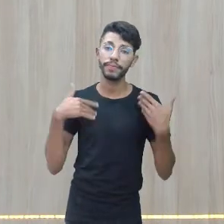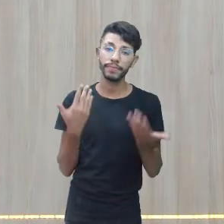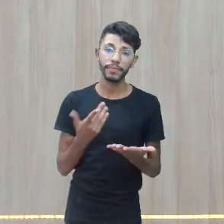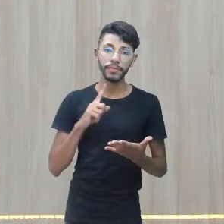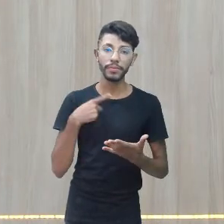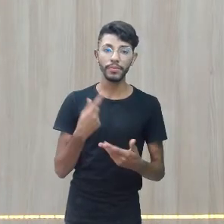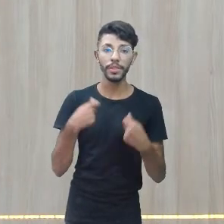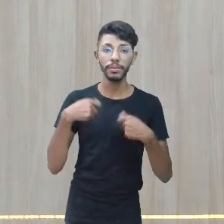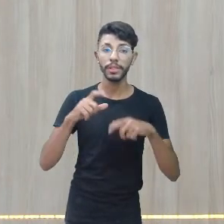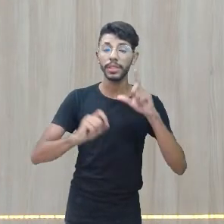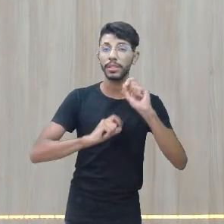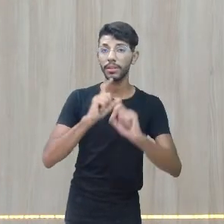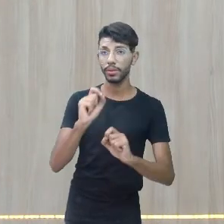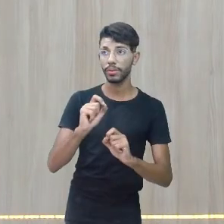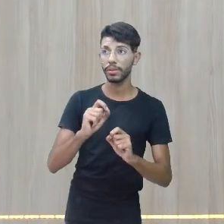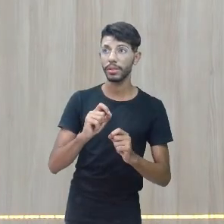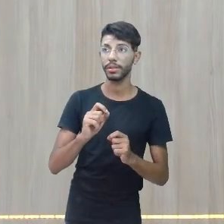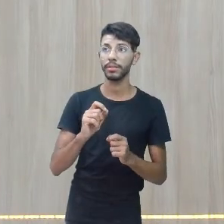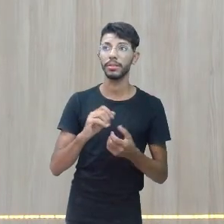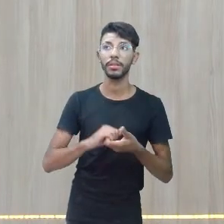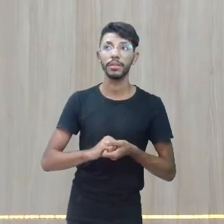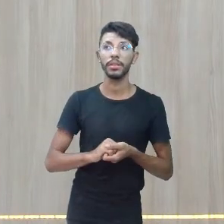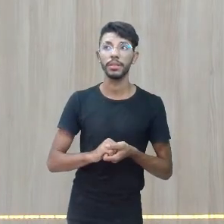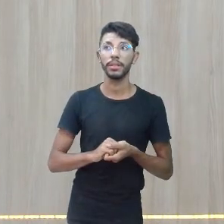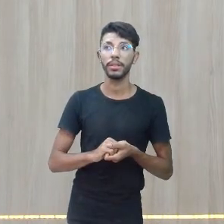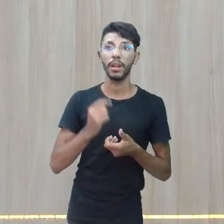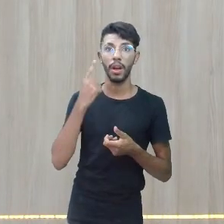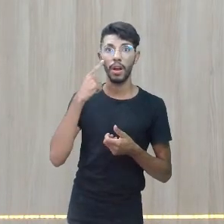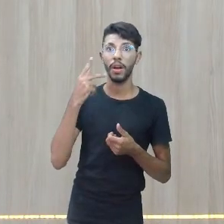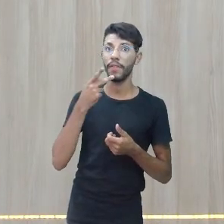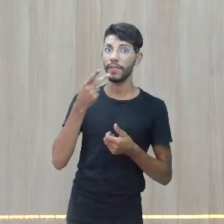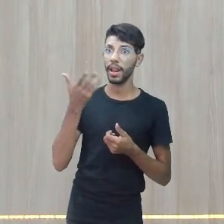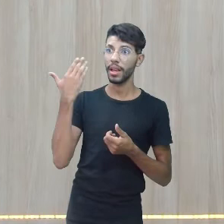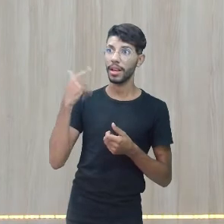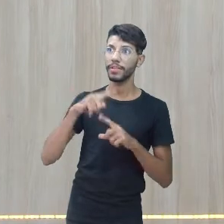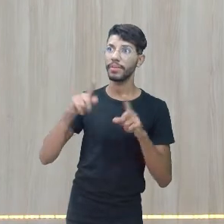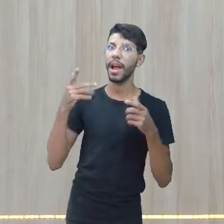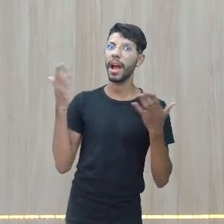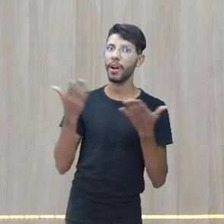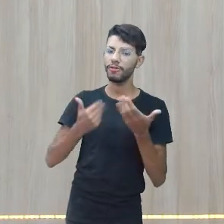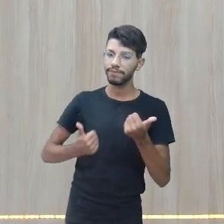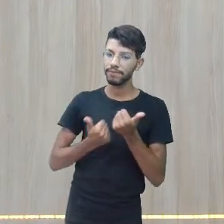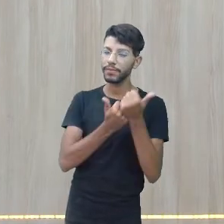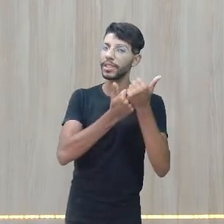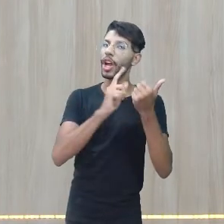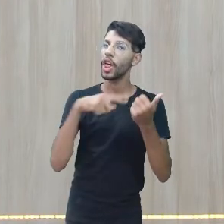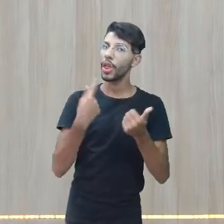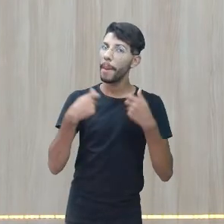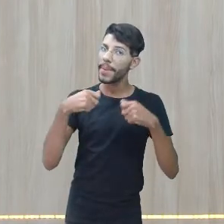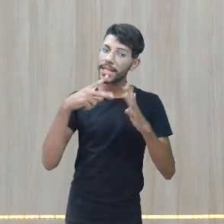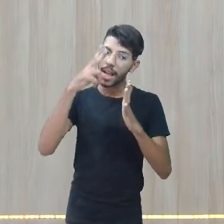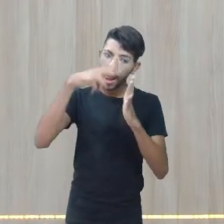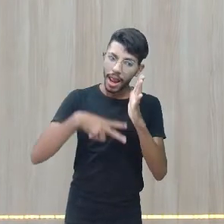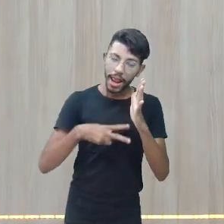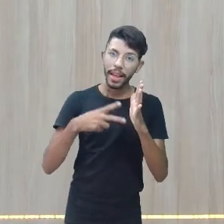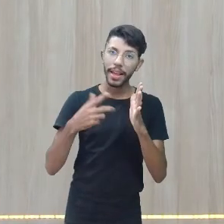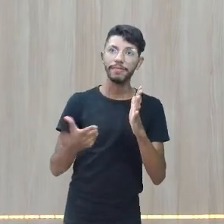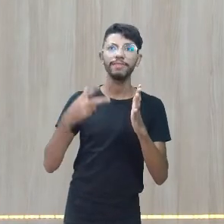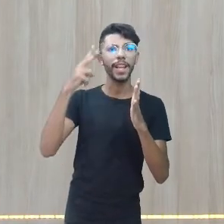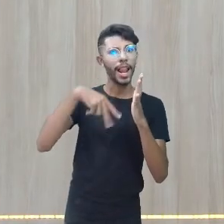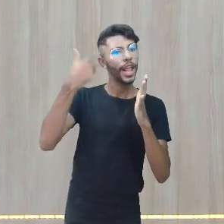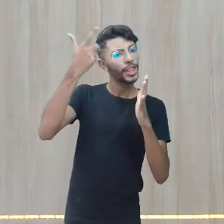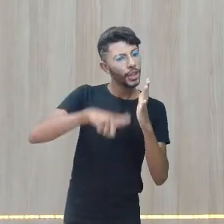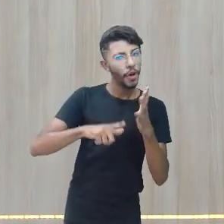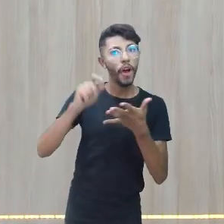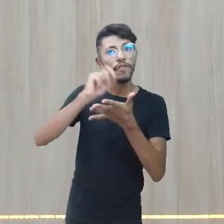precisamos, não é? Eu reforcei aqui, vou falar novamente, precisamos ler Ler, reler, escrever, reescrever.